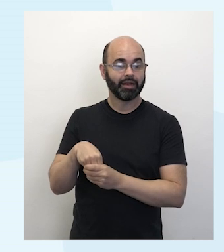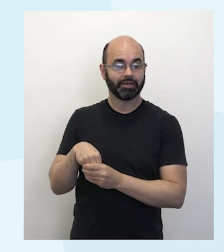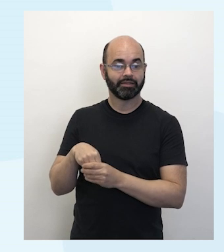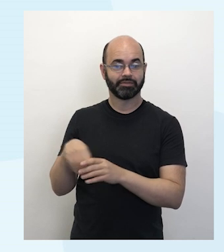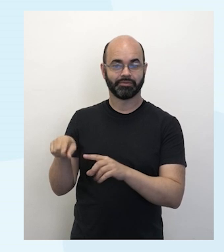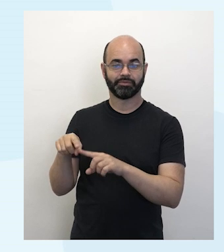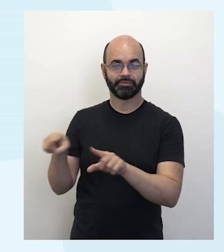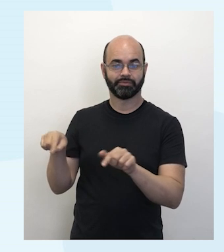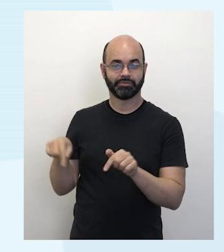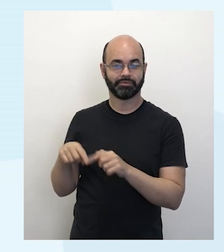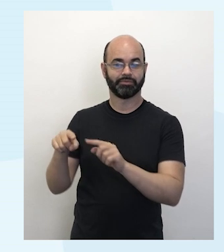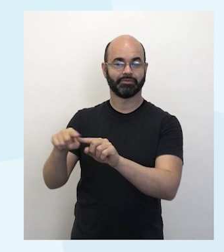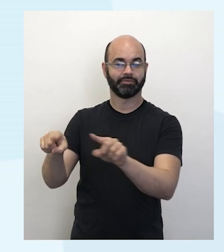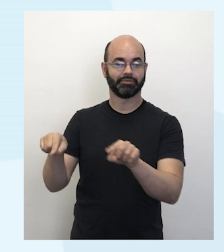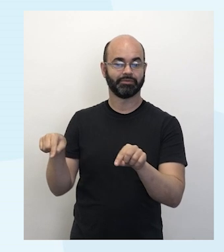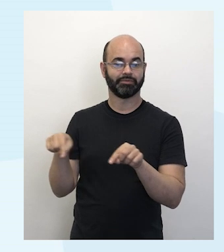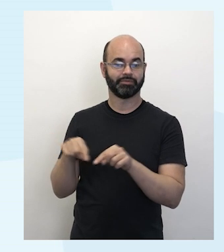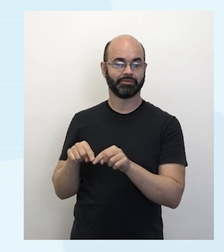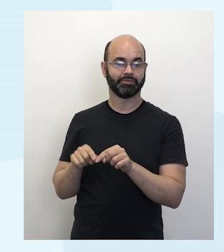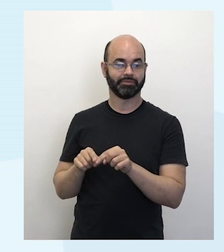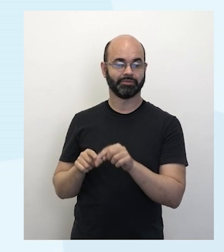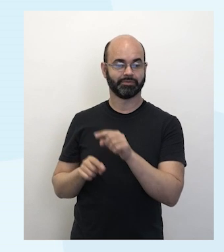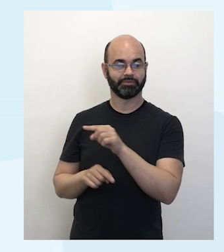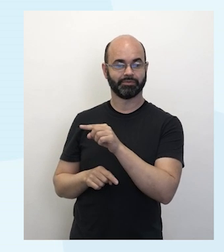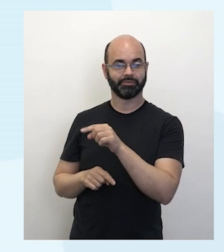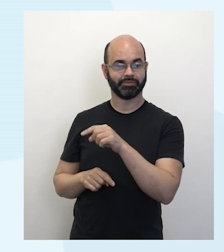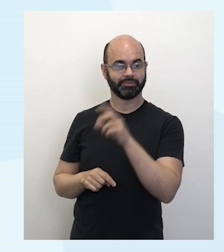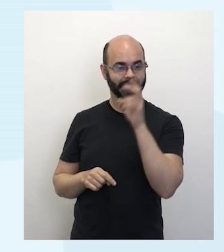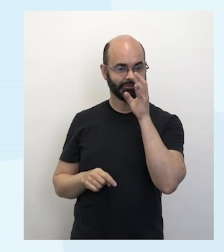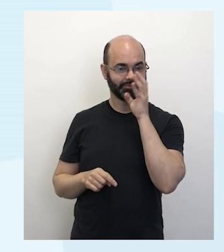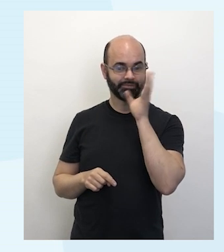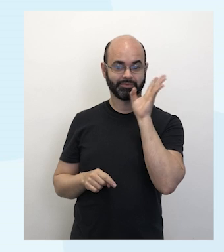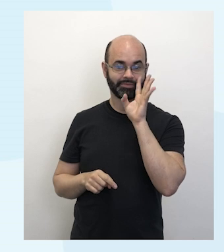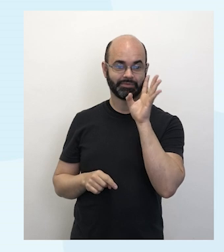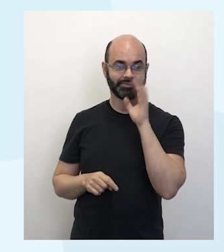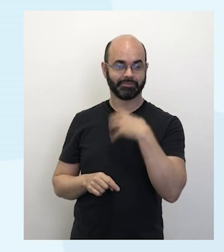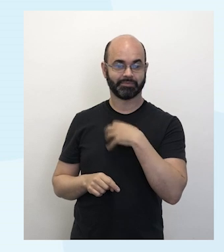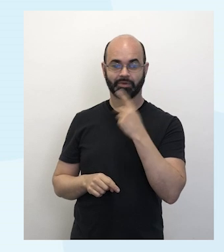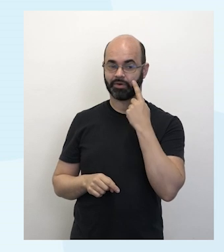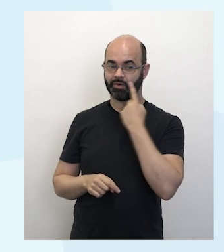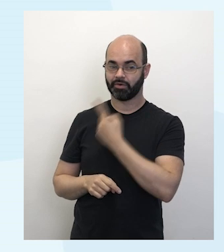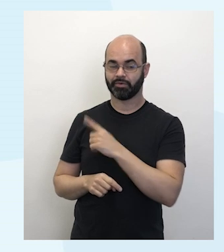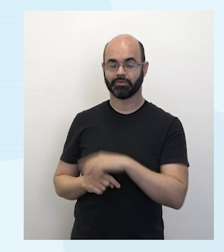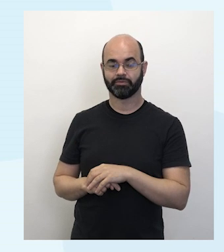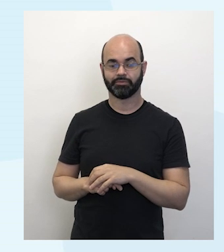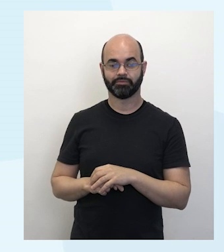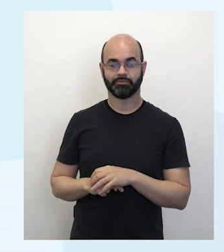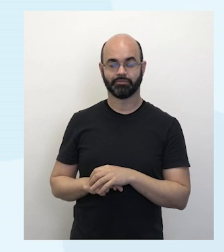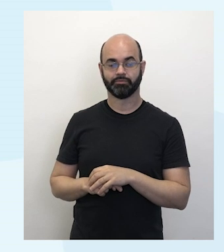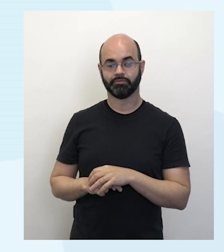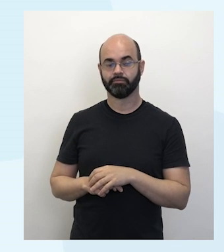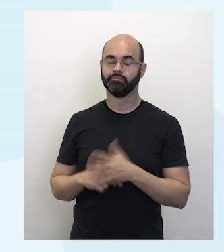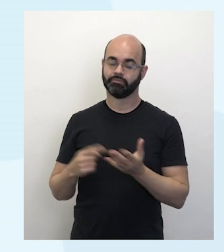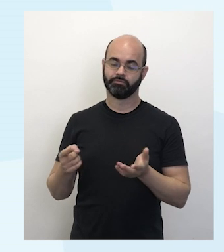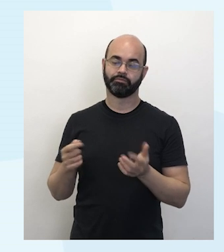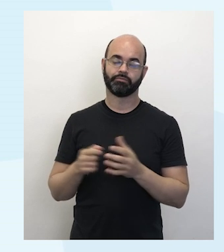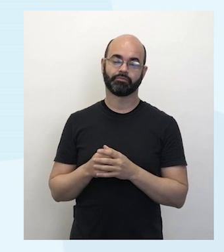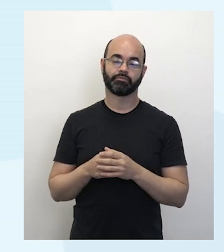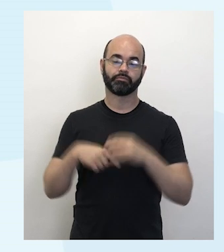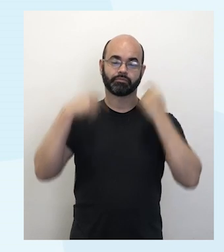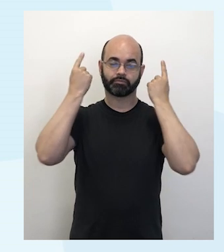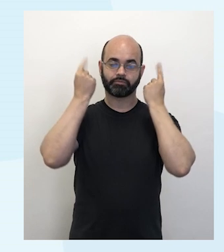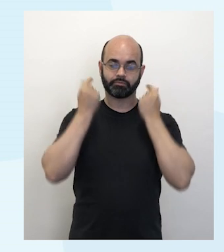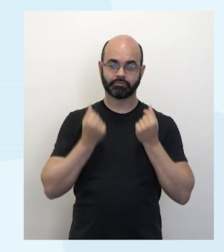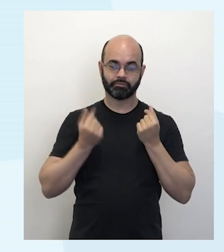artificiais, eles plantavam. Olha que saída legal. Além do que, nós precisamos lembrar que os astecas construíram,